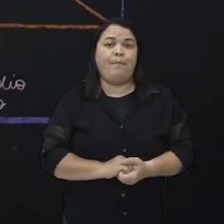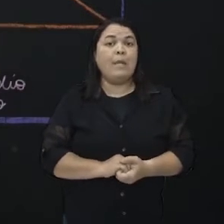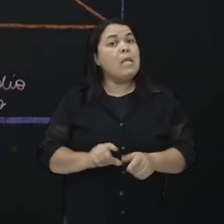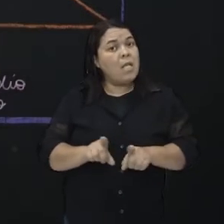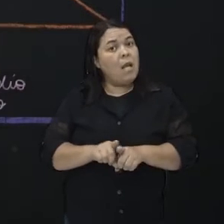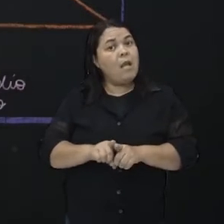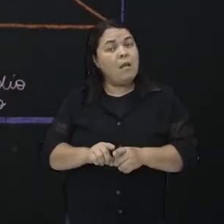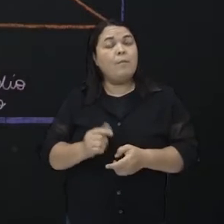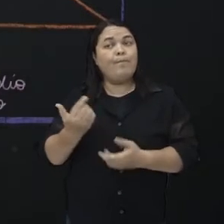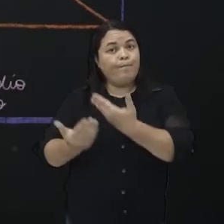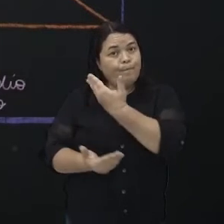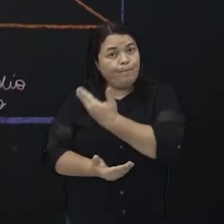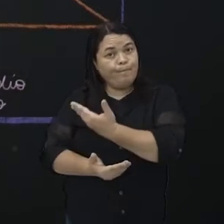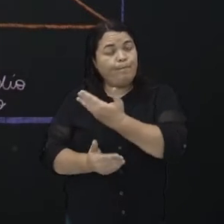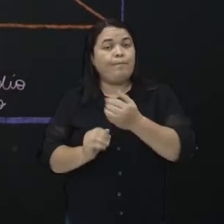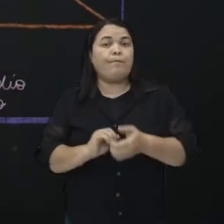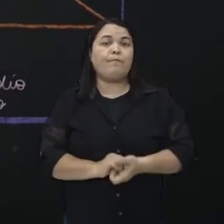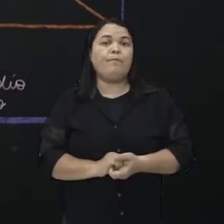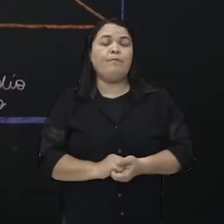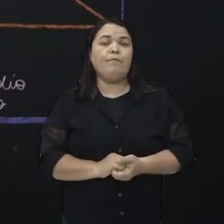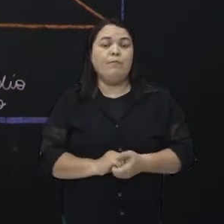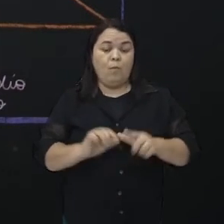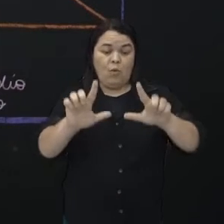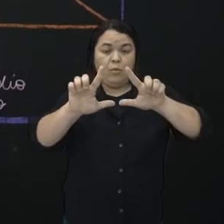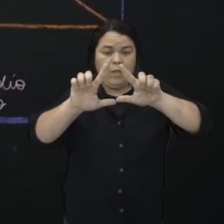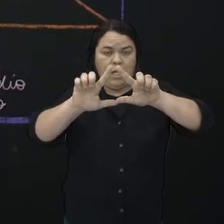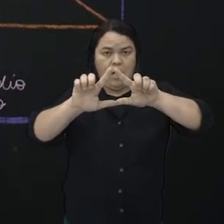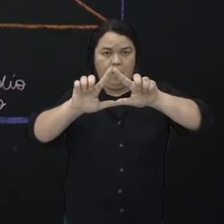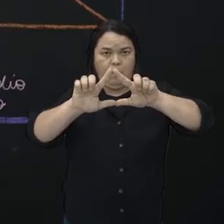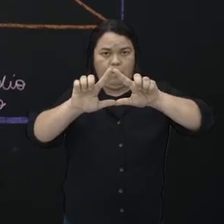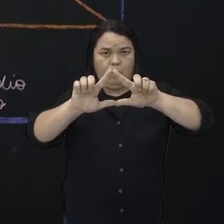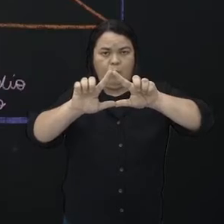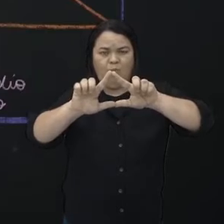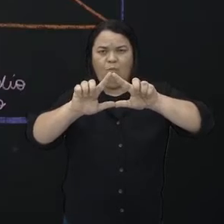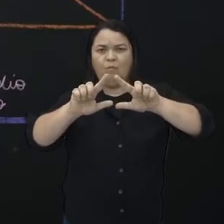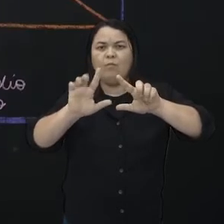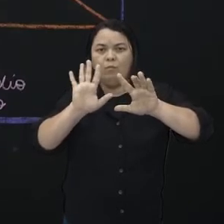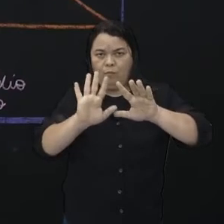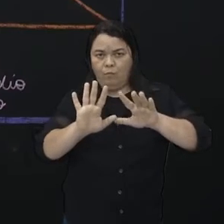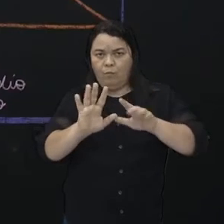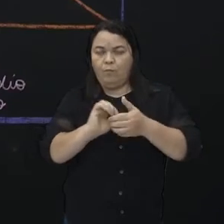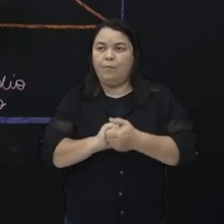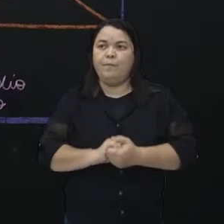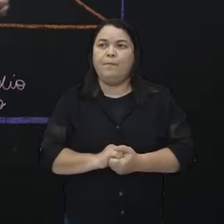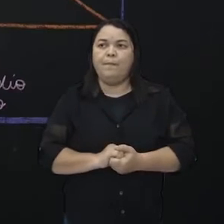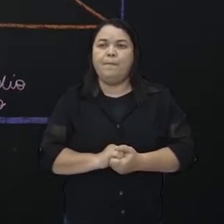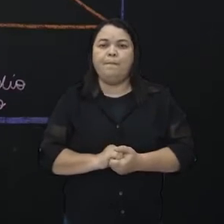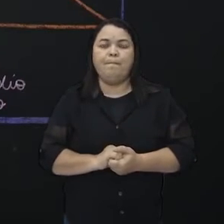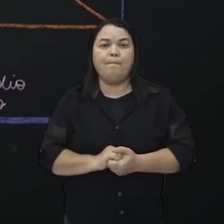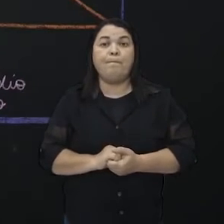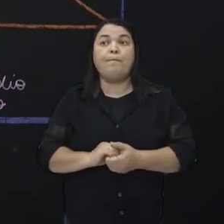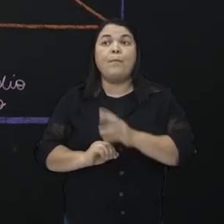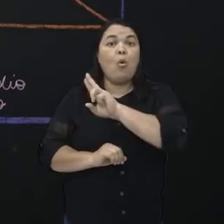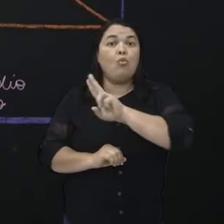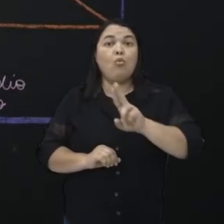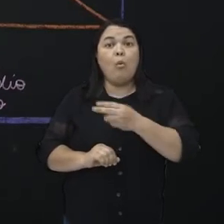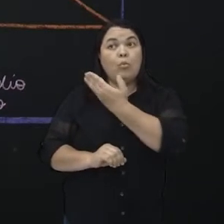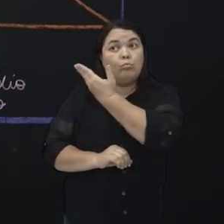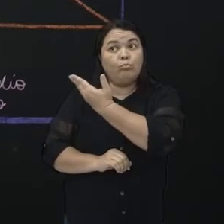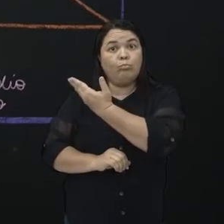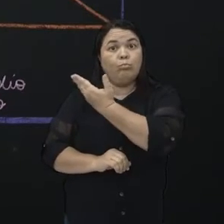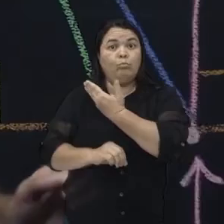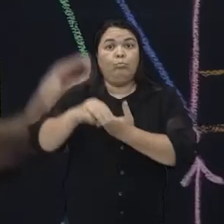quer dizer? Que esse lado ele divide aqui em duas medidas iguais, na mediana. Agora, eu coloquei aqui